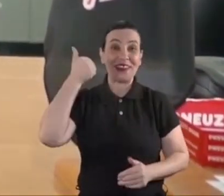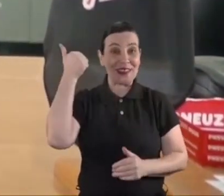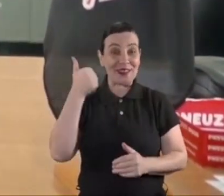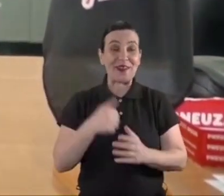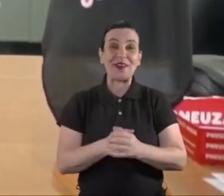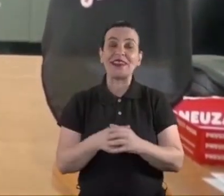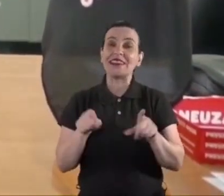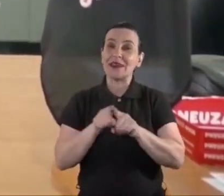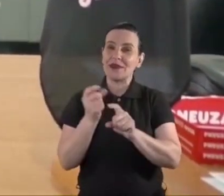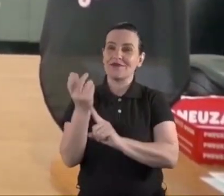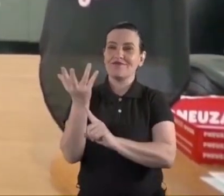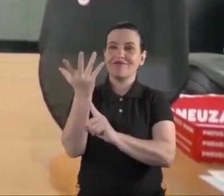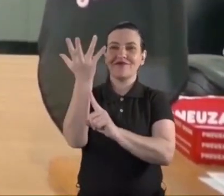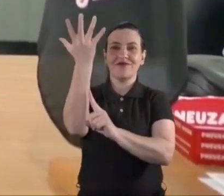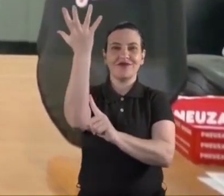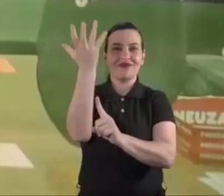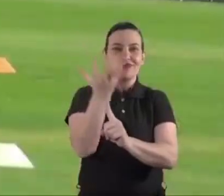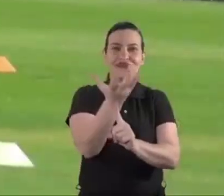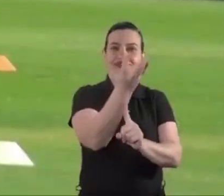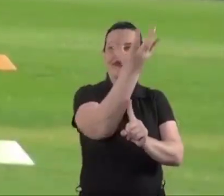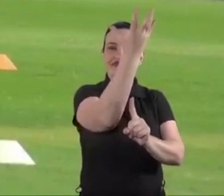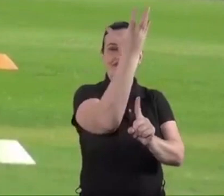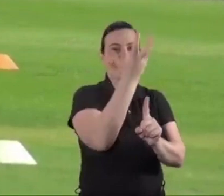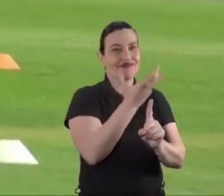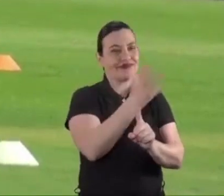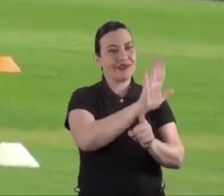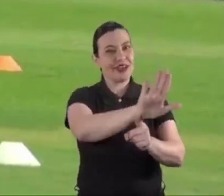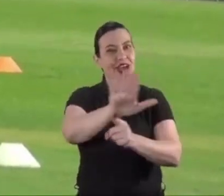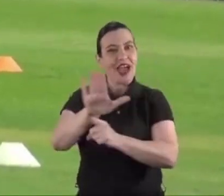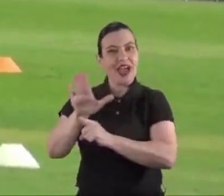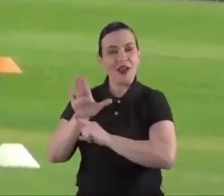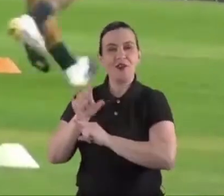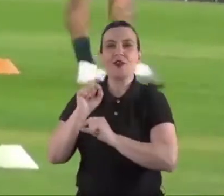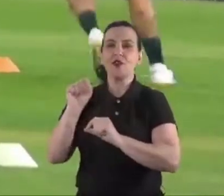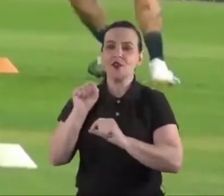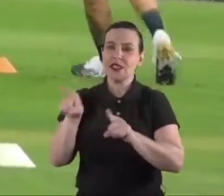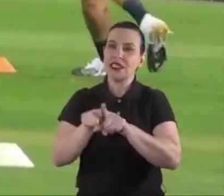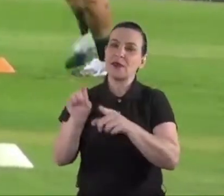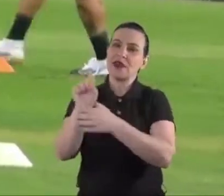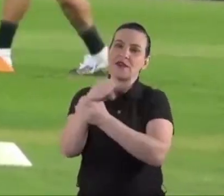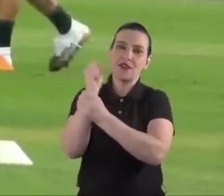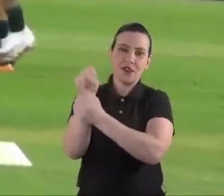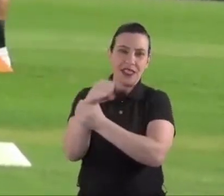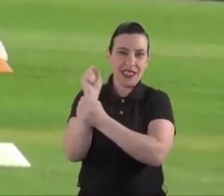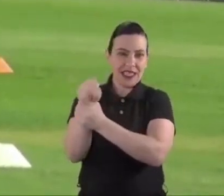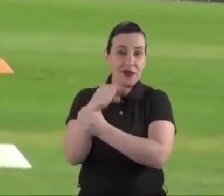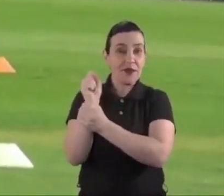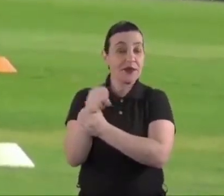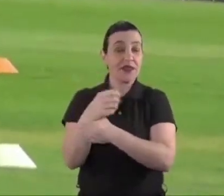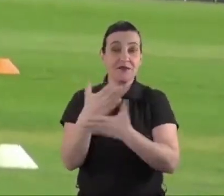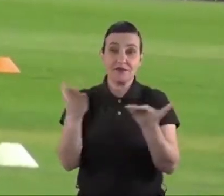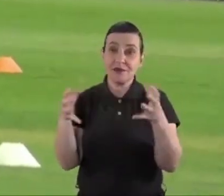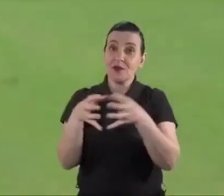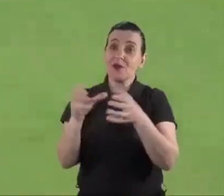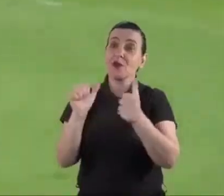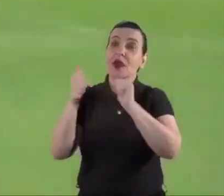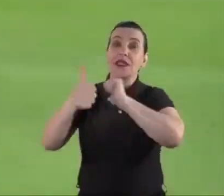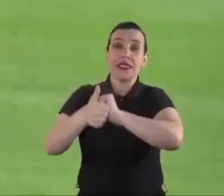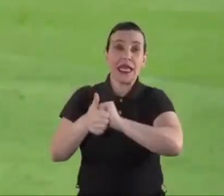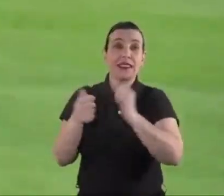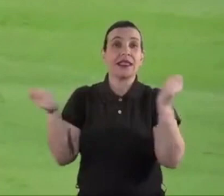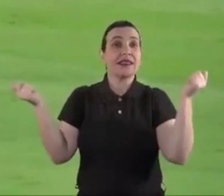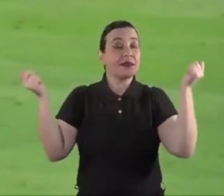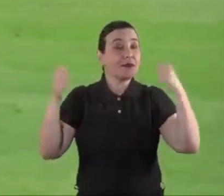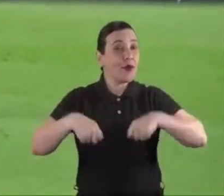Então os difusores ajudam nisso daí, são colocados na fisioterapia, nos quartos, para os atletas